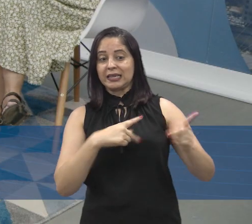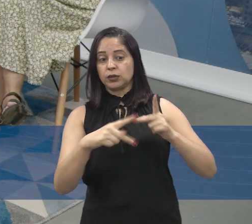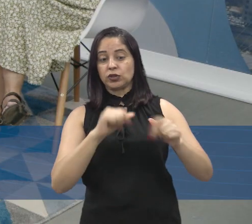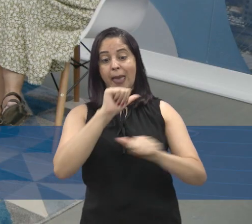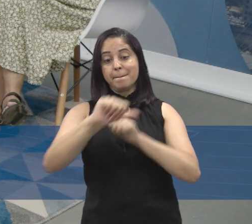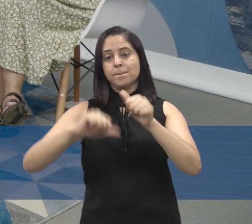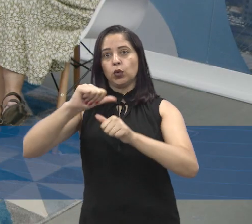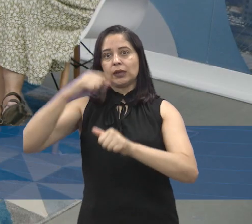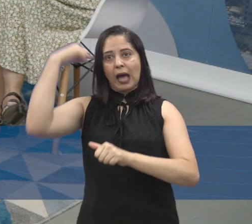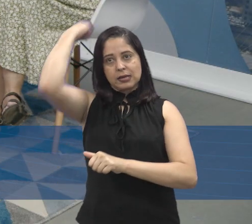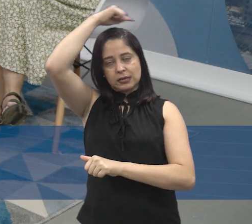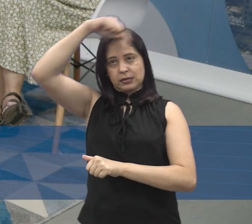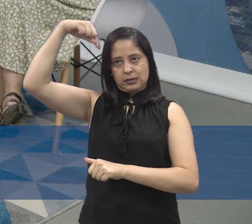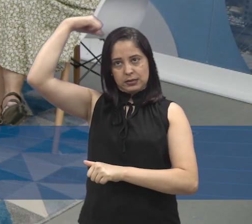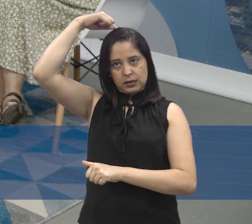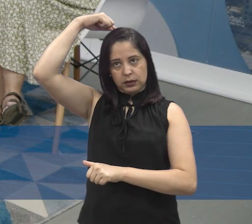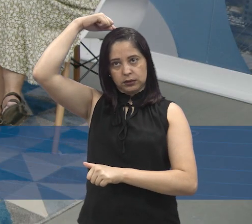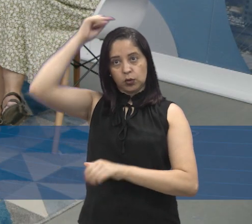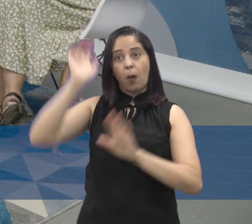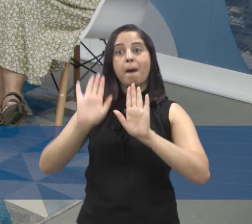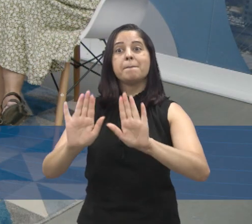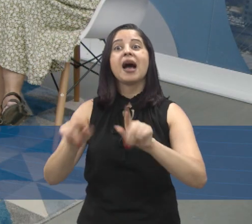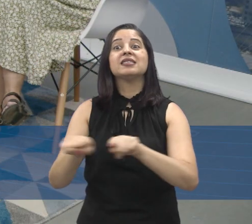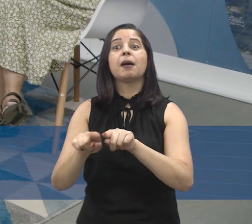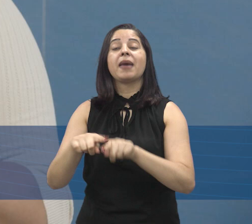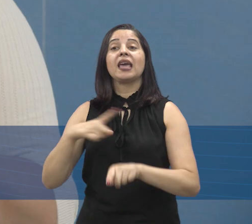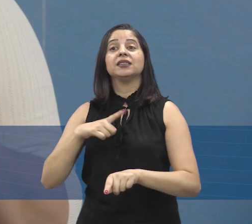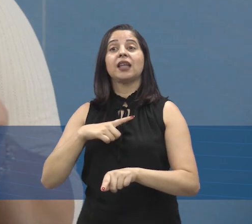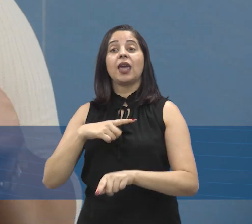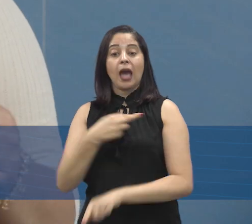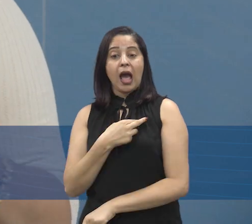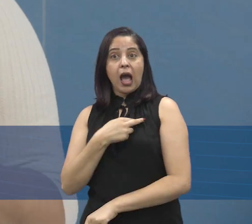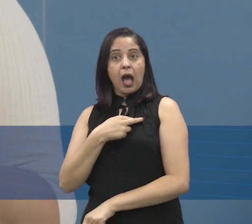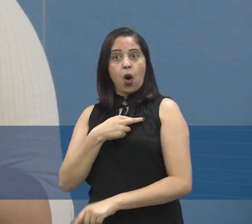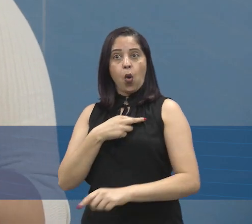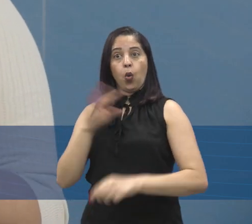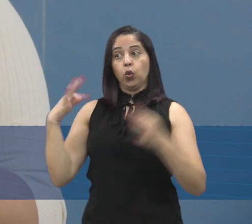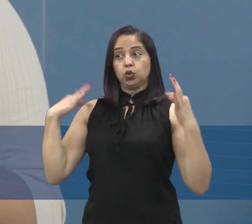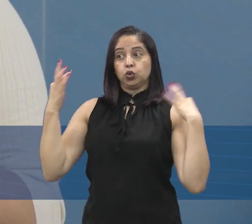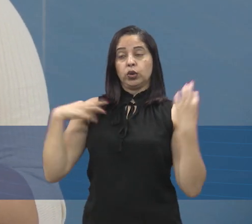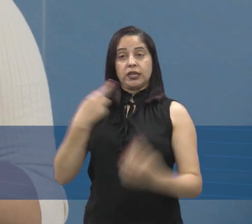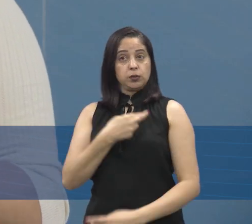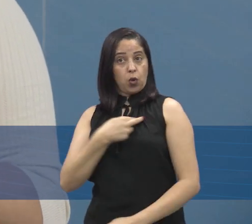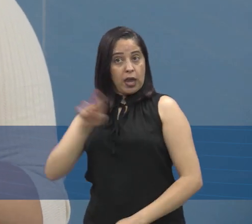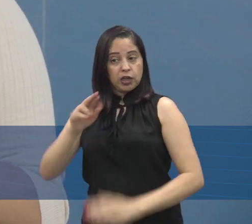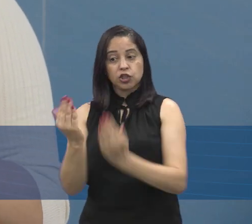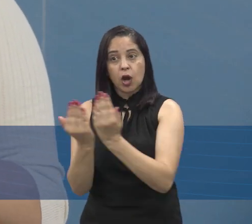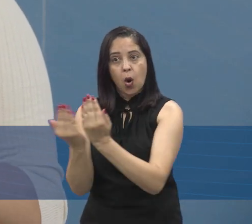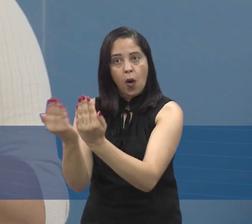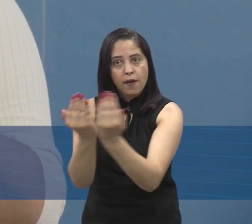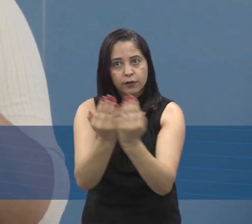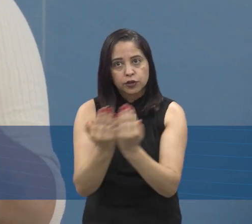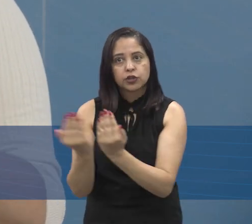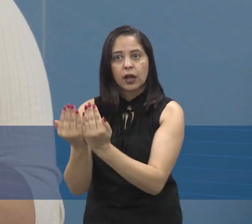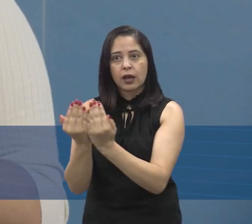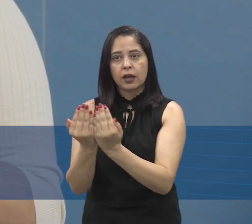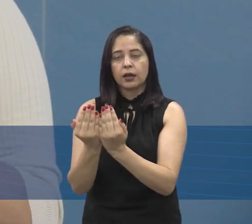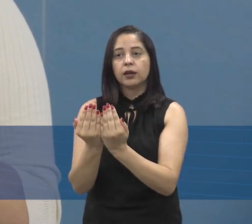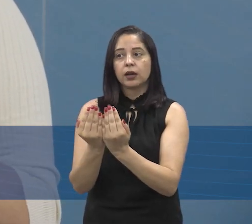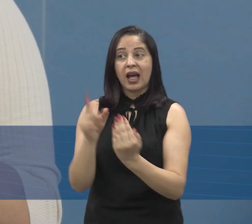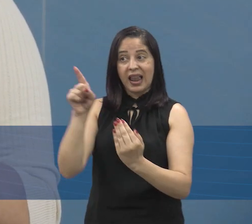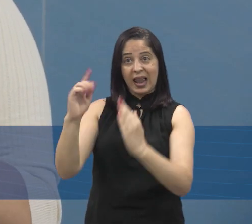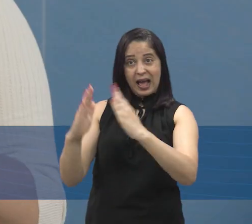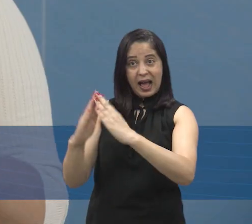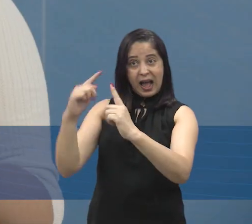gente também tem o turismo hoje religioso evangélico, que é reconhecido pelo Estado. Temos aí aqui